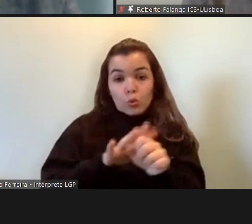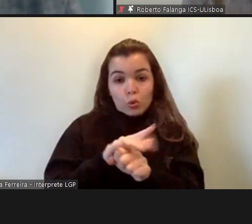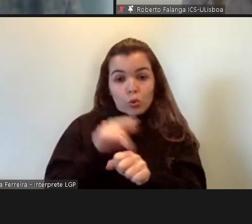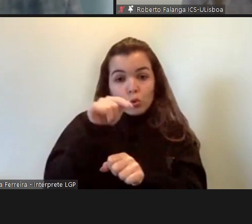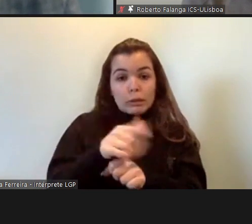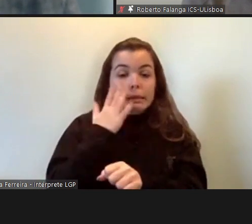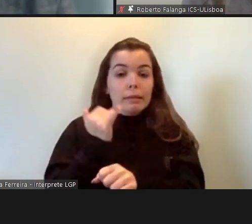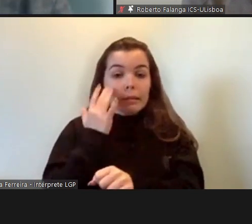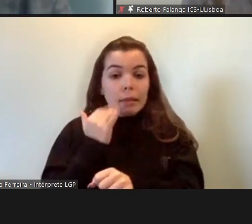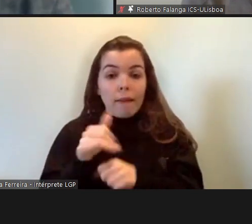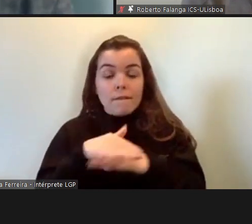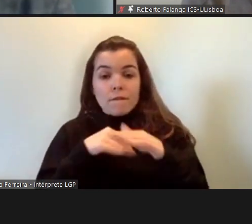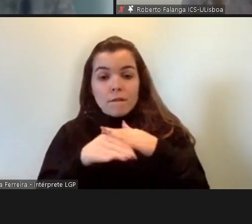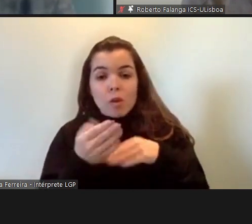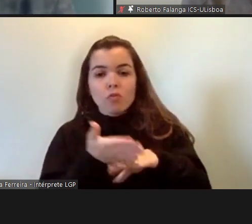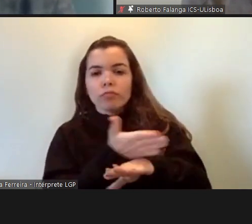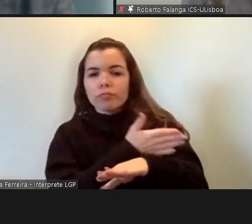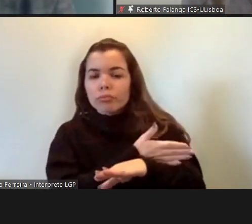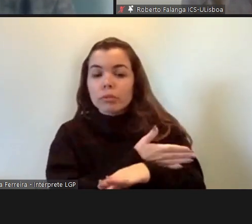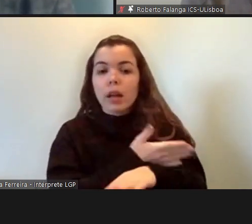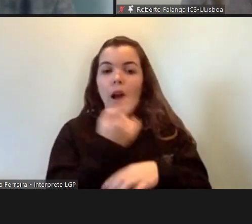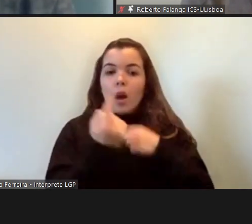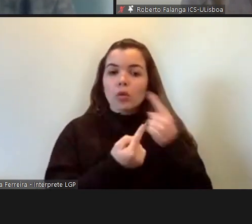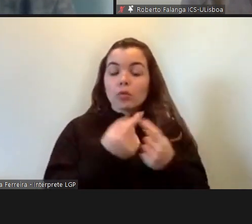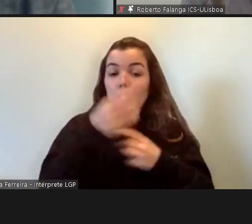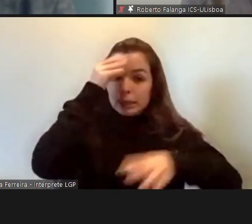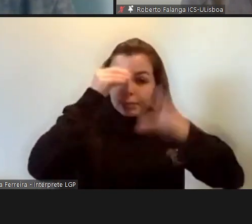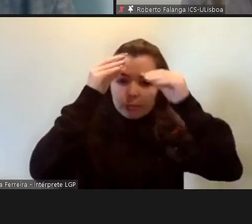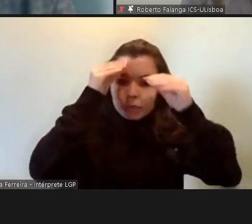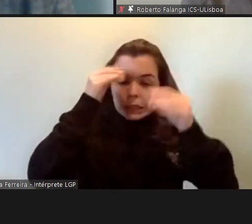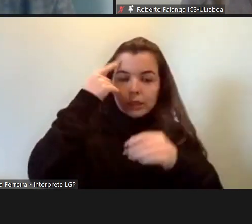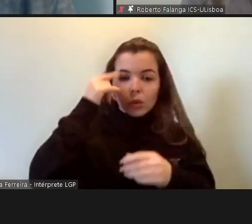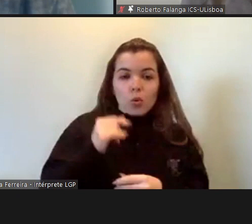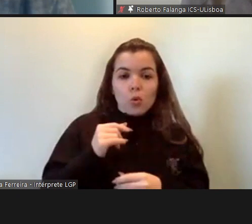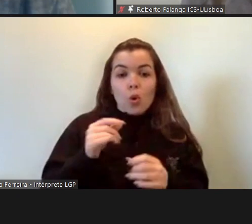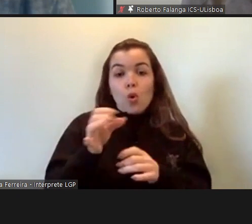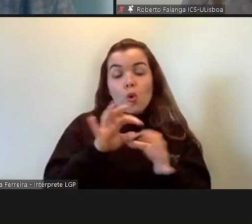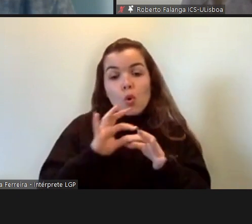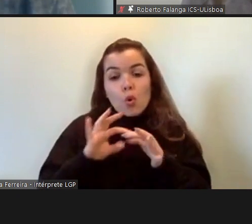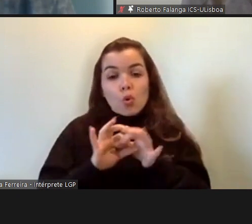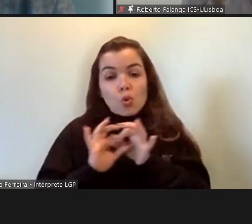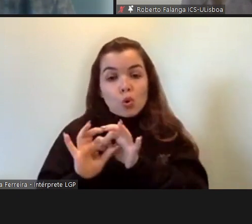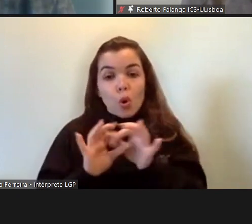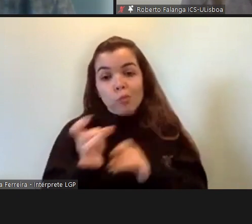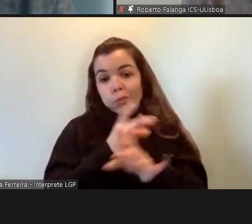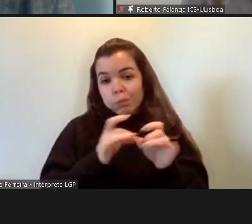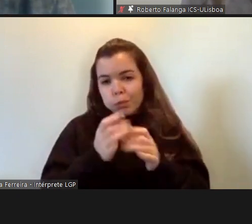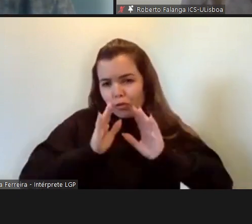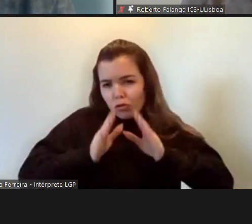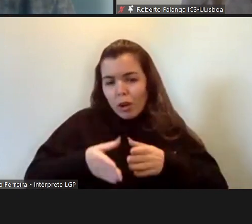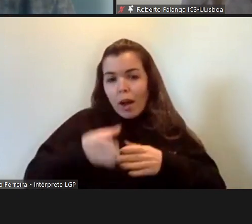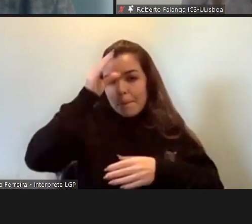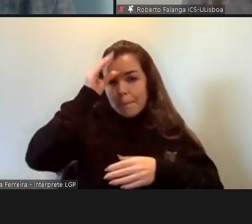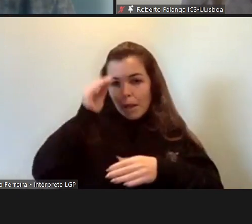tem feito, que lições é que, digamos assim, é que a União Europeia, a Comissão Europeia, já aprendeu sobre